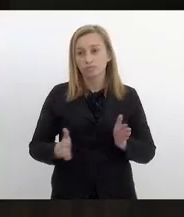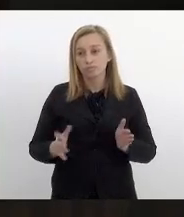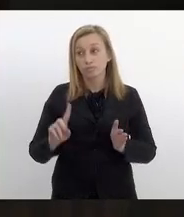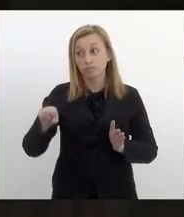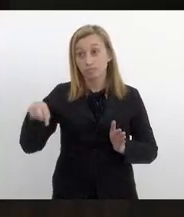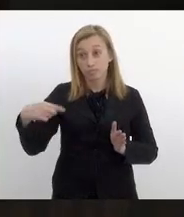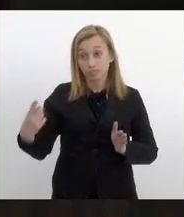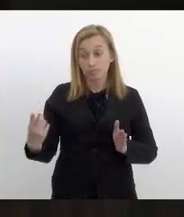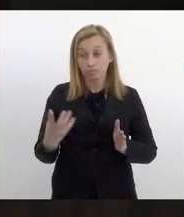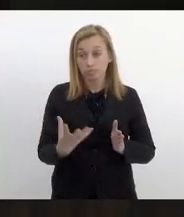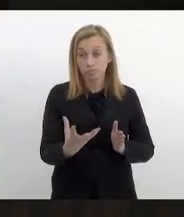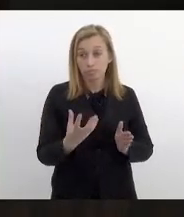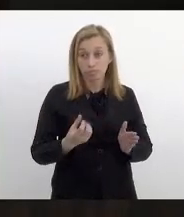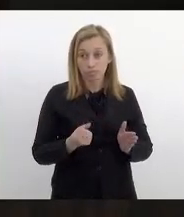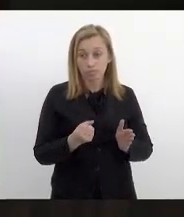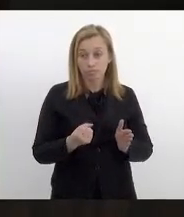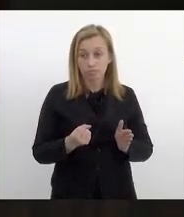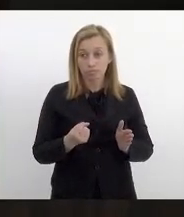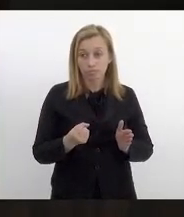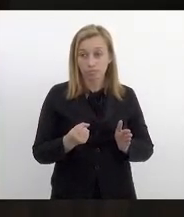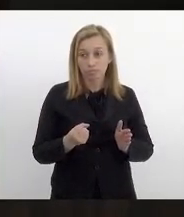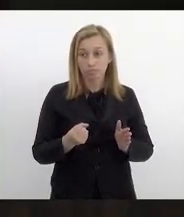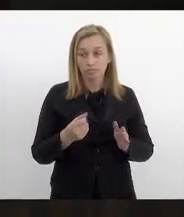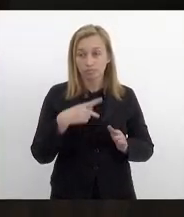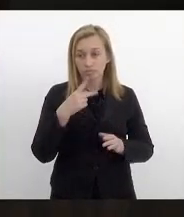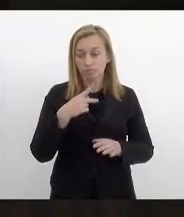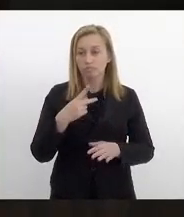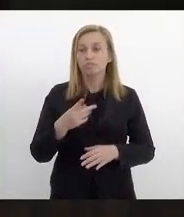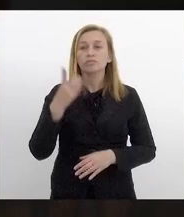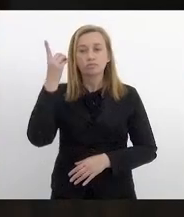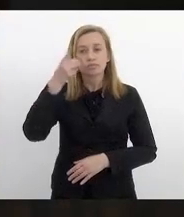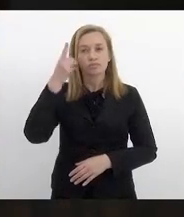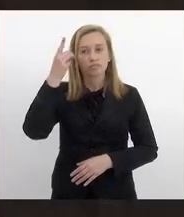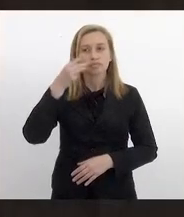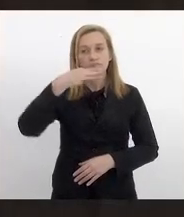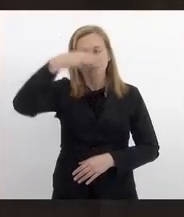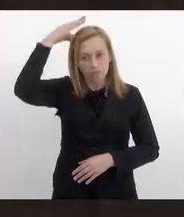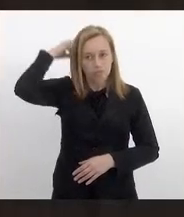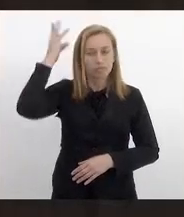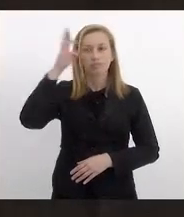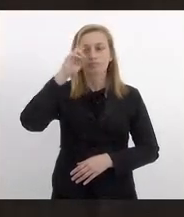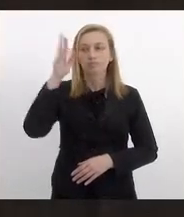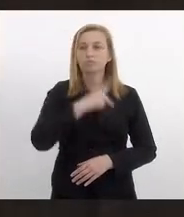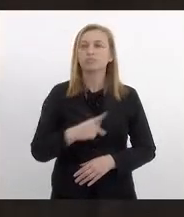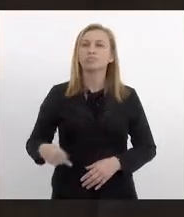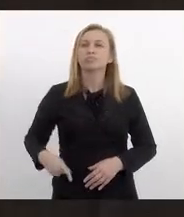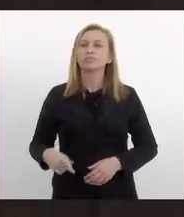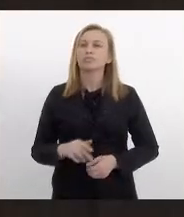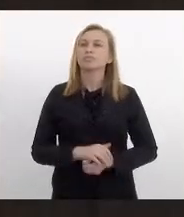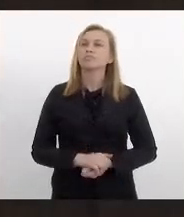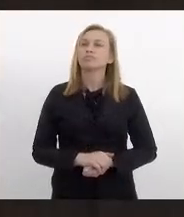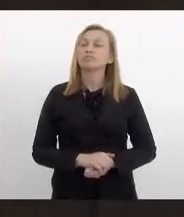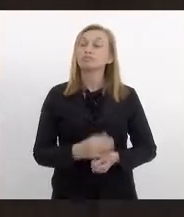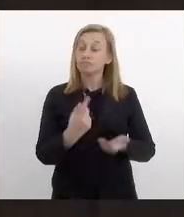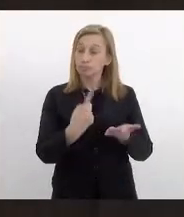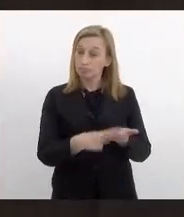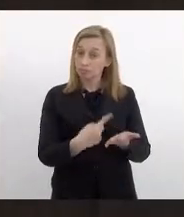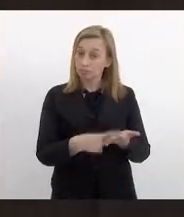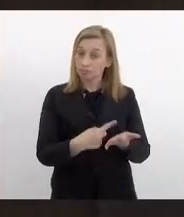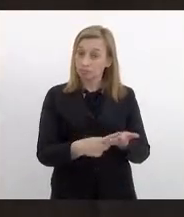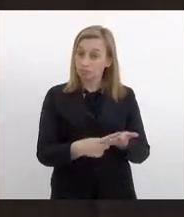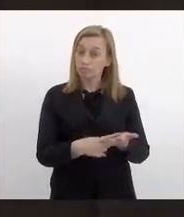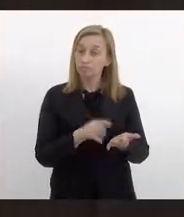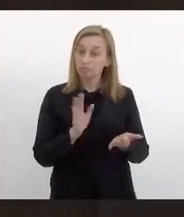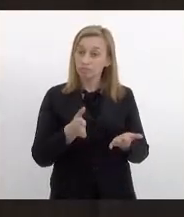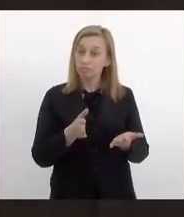após escolhermos os pareceres. Deputado Márcio Pacheco. Senhor presidente, o parecer, conforme acordo,